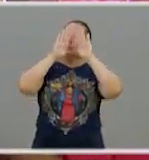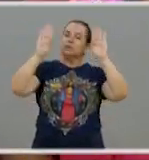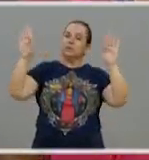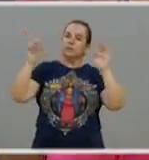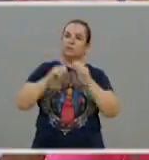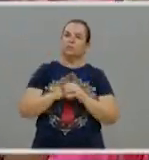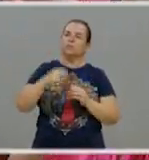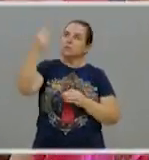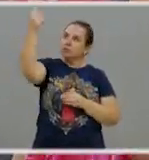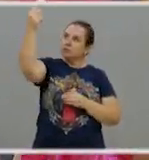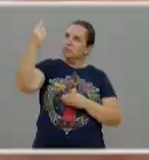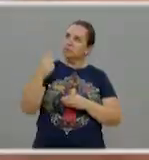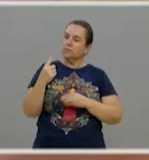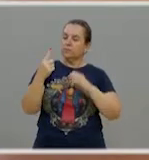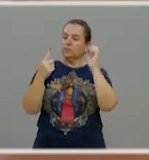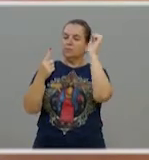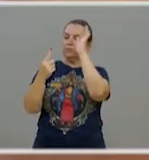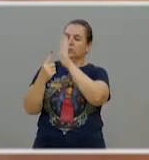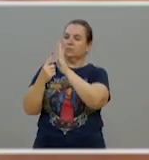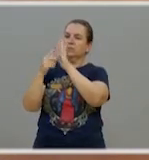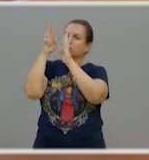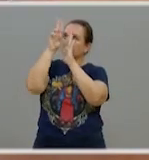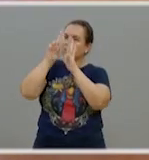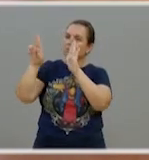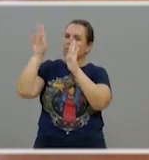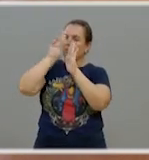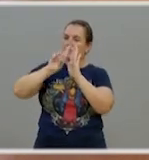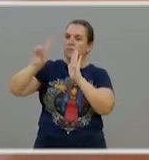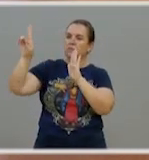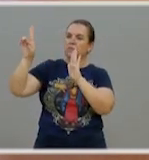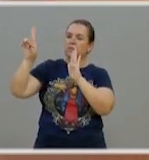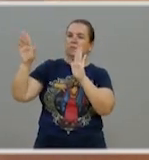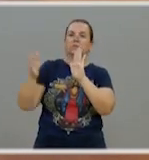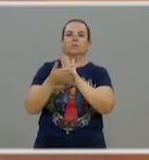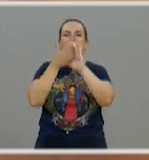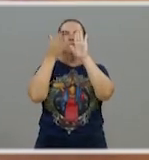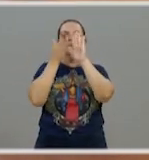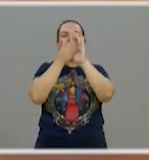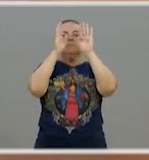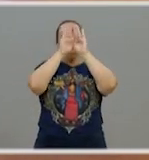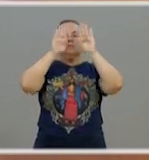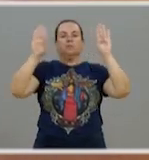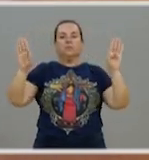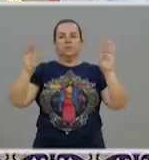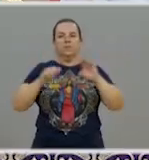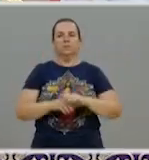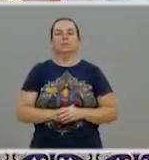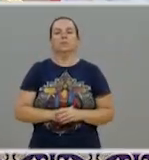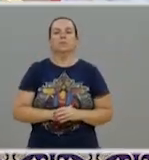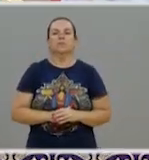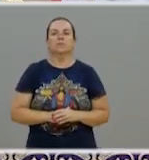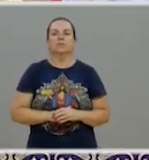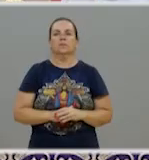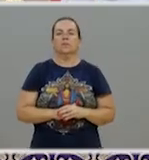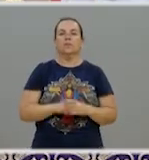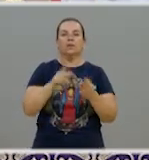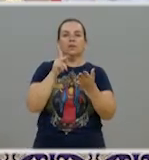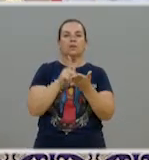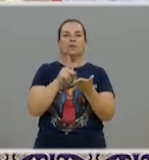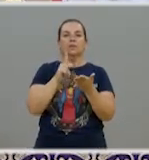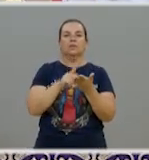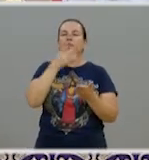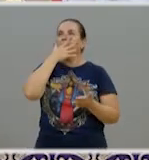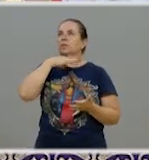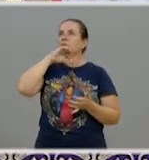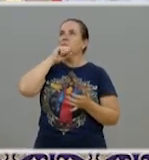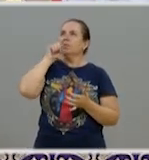Hosana nas alturas, bendito que vem em nome do Senhor, hosana nas alturas. Na verdade, ó Pai,